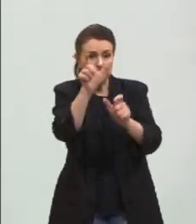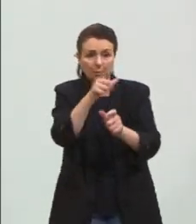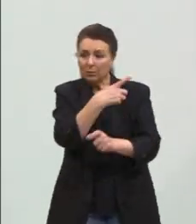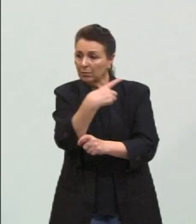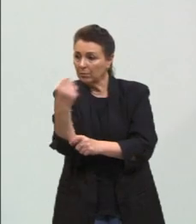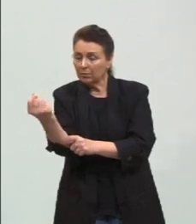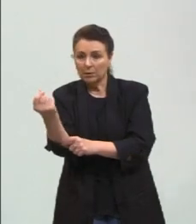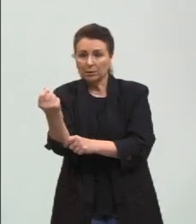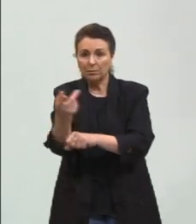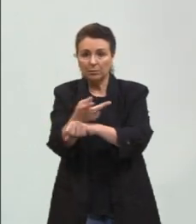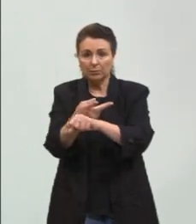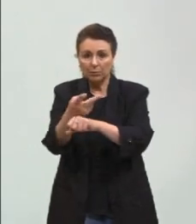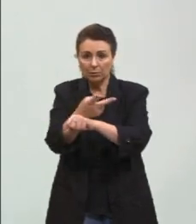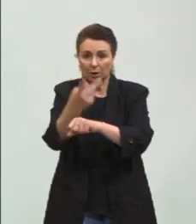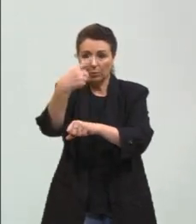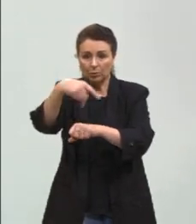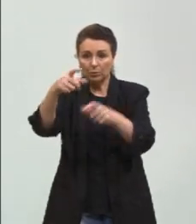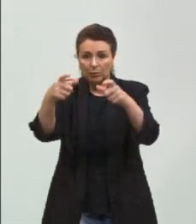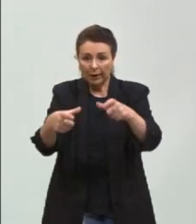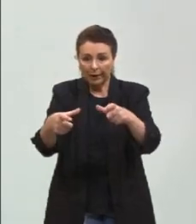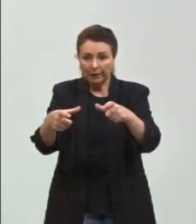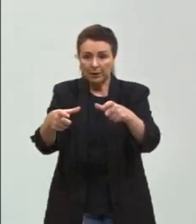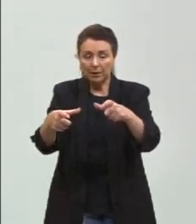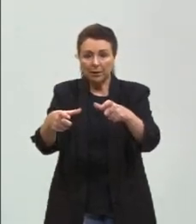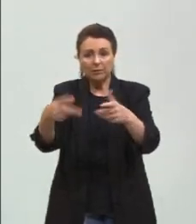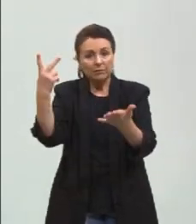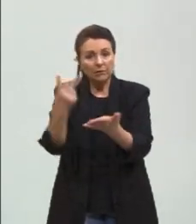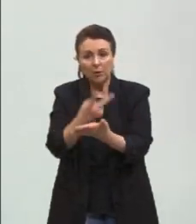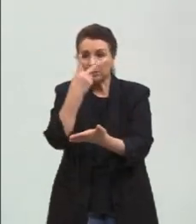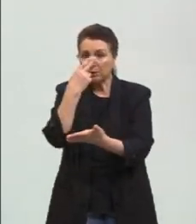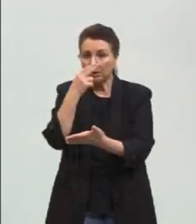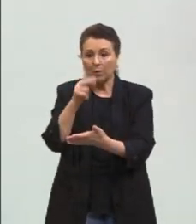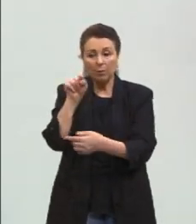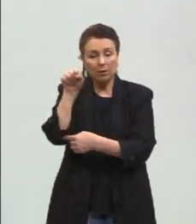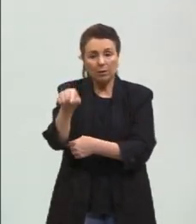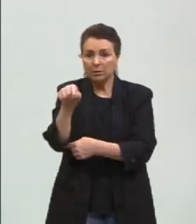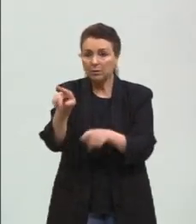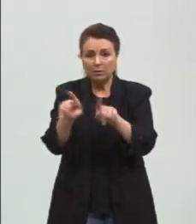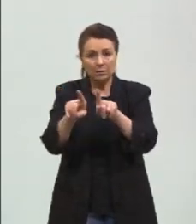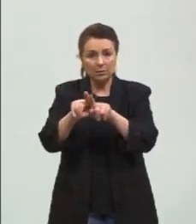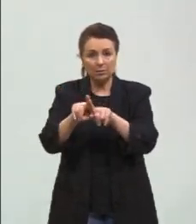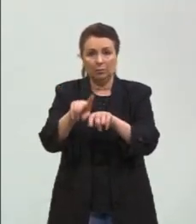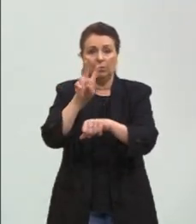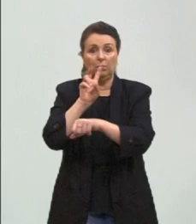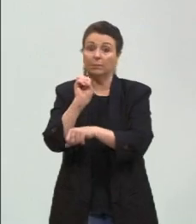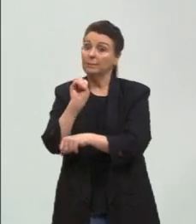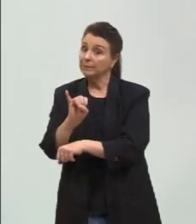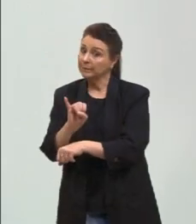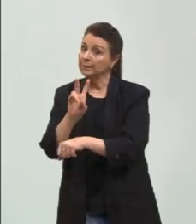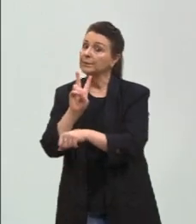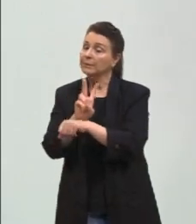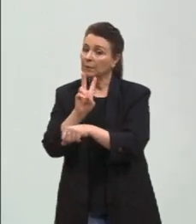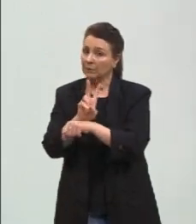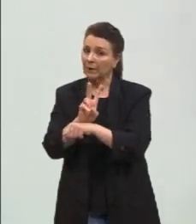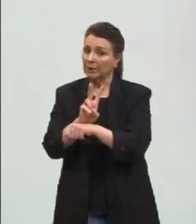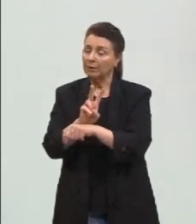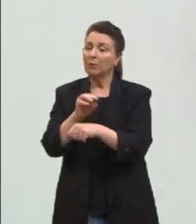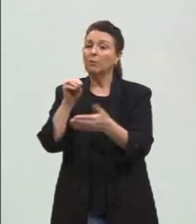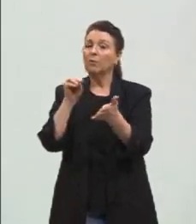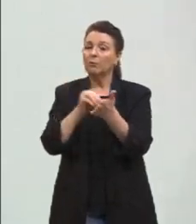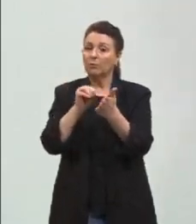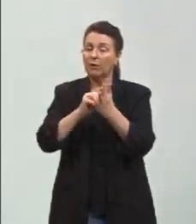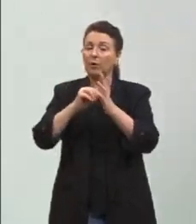vai pressionar outras áreas também com essa questão da da sociedade né do ser humano indo buscar